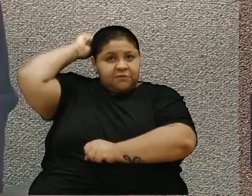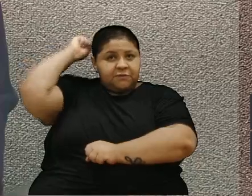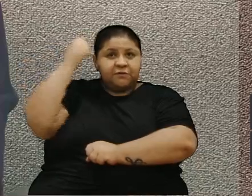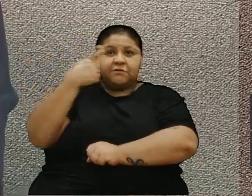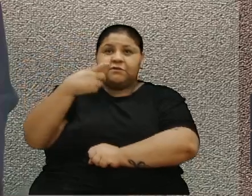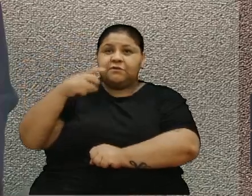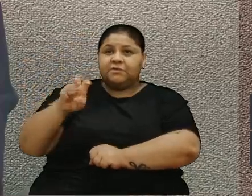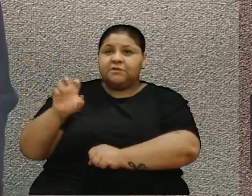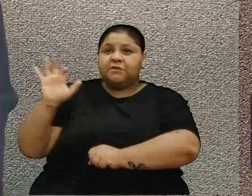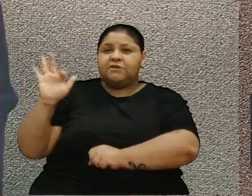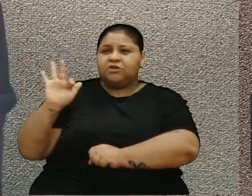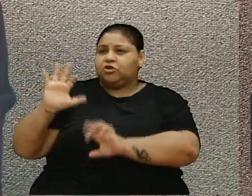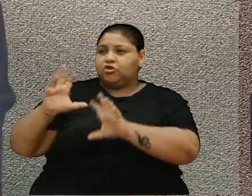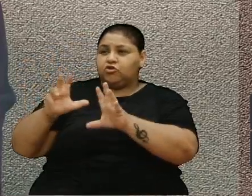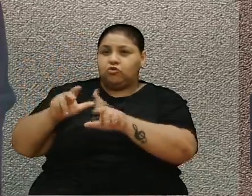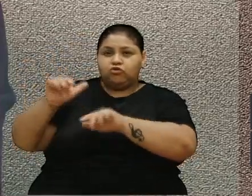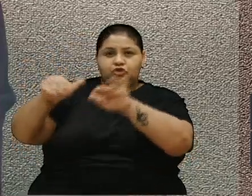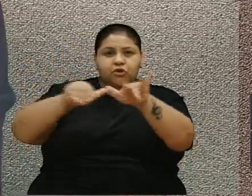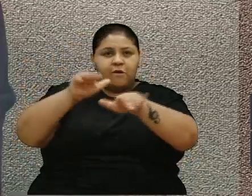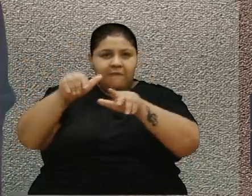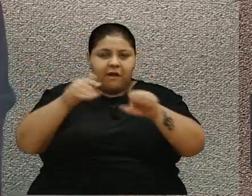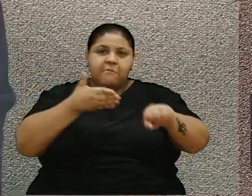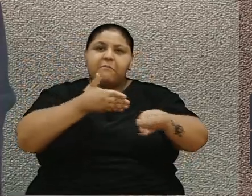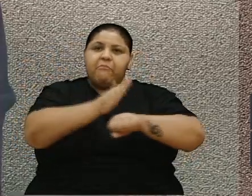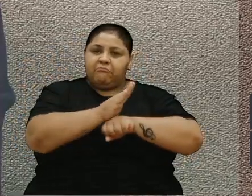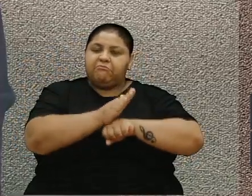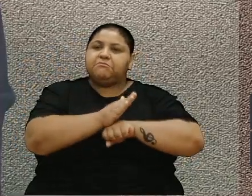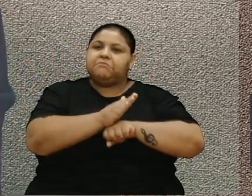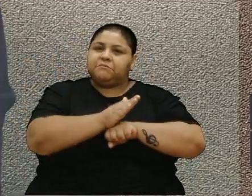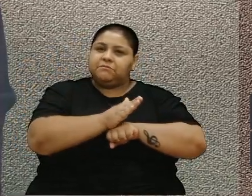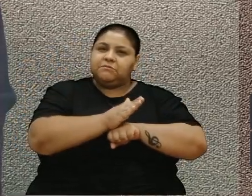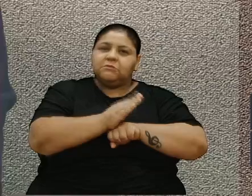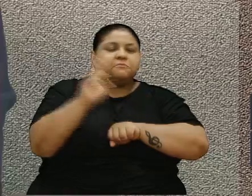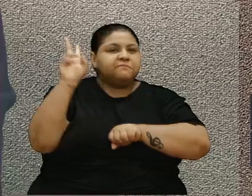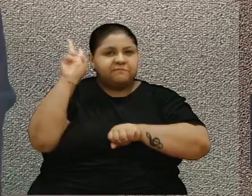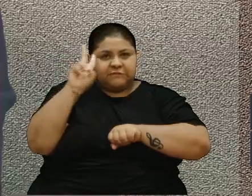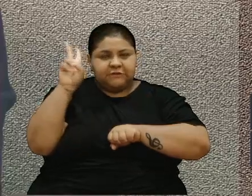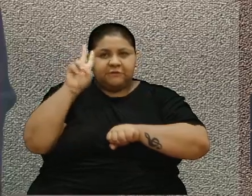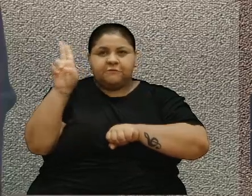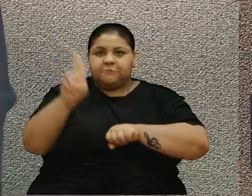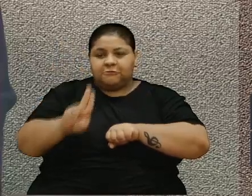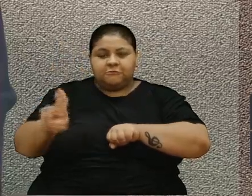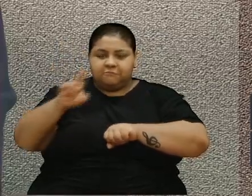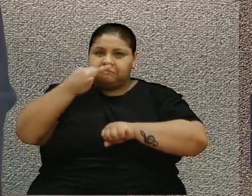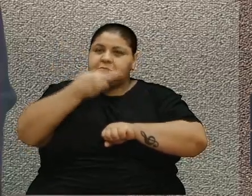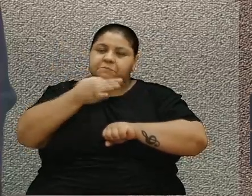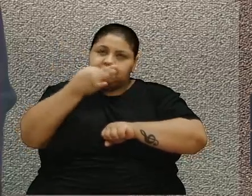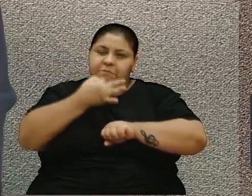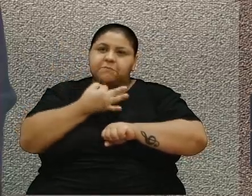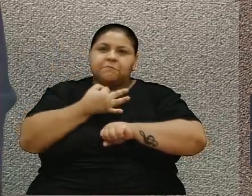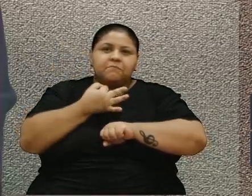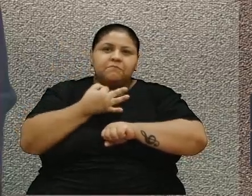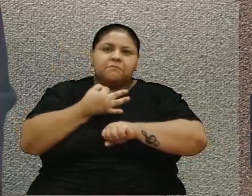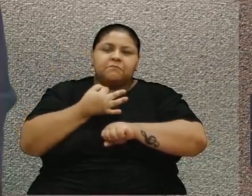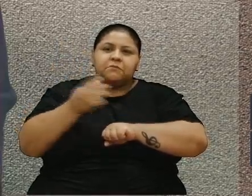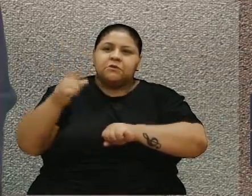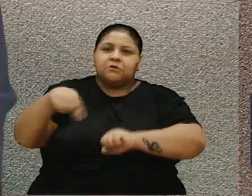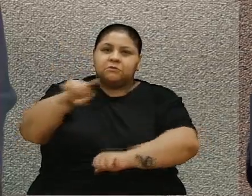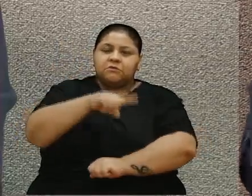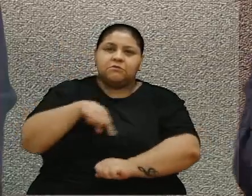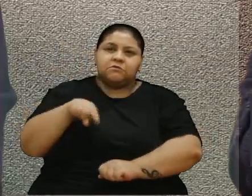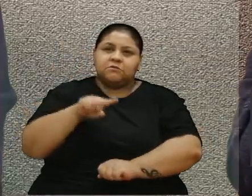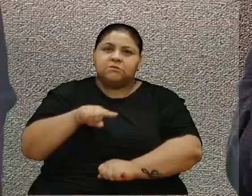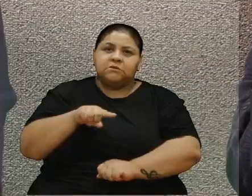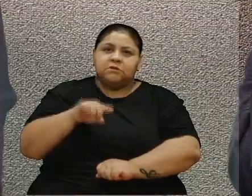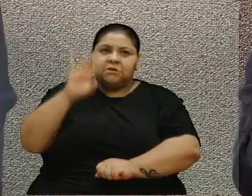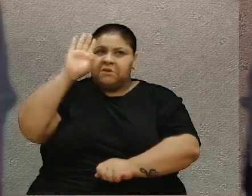todos fomos convidados para participarmos dessa história da Universidade de Caxias do Sul. Nós, penso que a